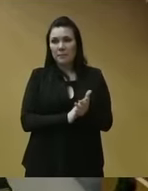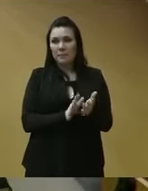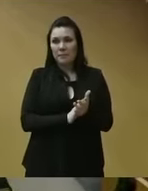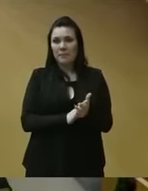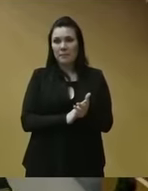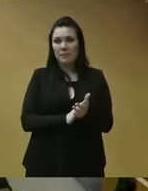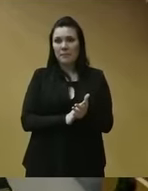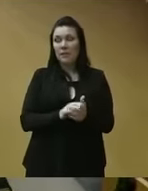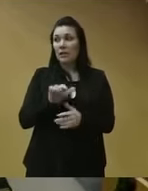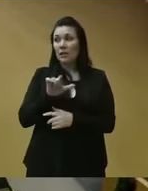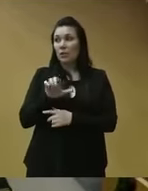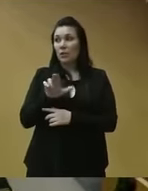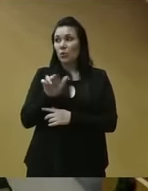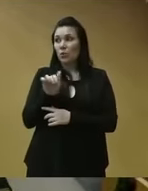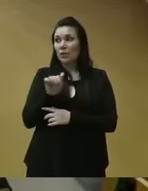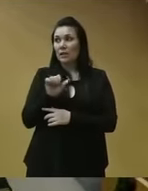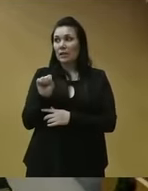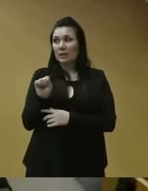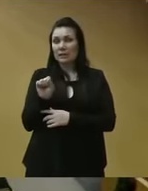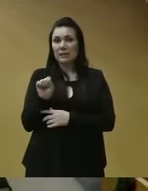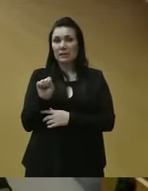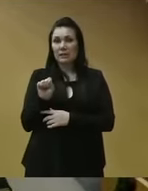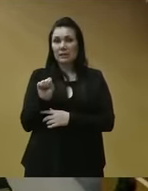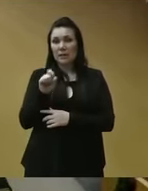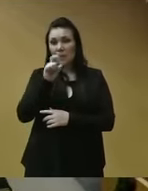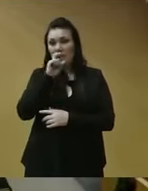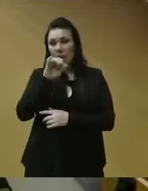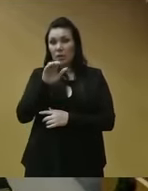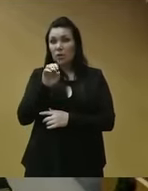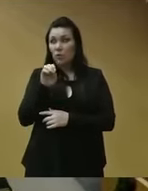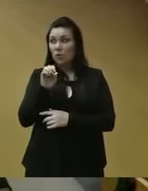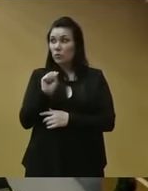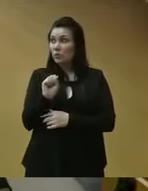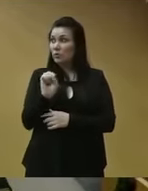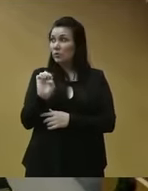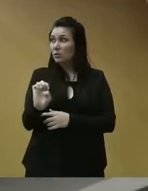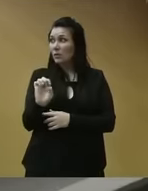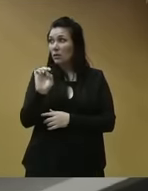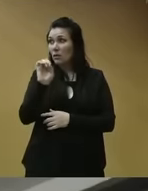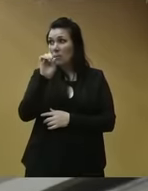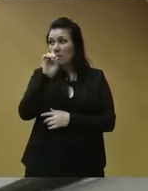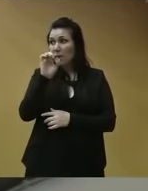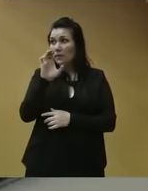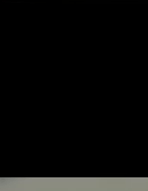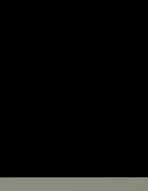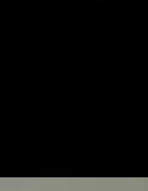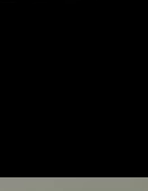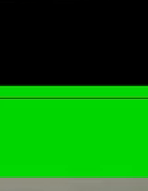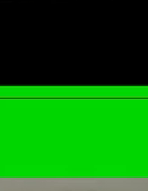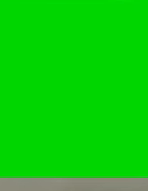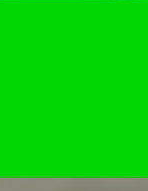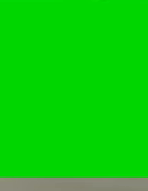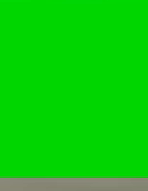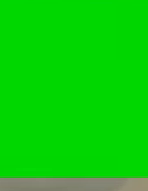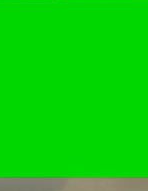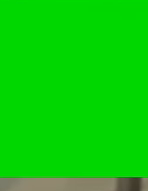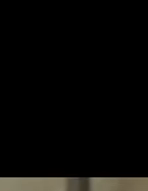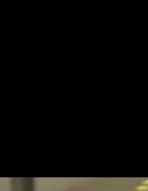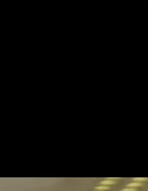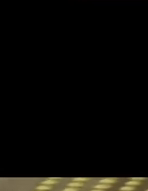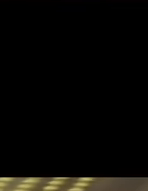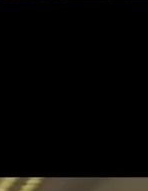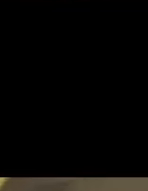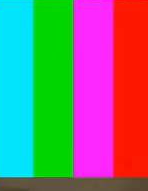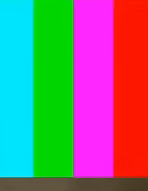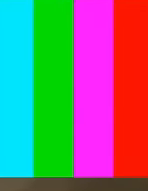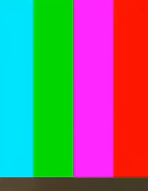Lucas dos Santos Rocha, filho de José Aparecido Alves da Rocha e Selma Lopes dos Santos Rocha,